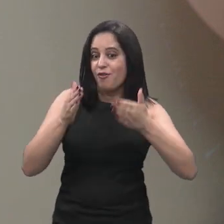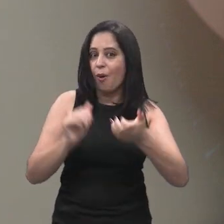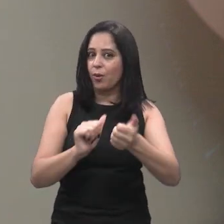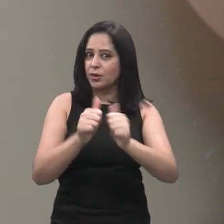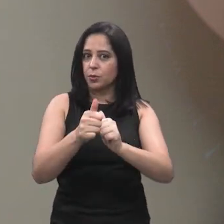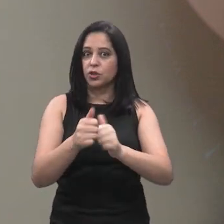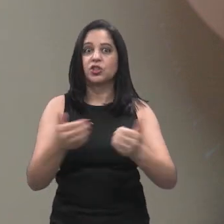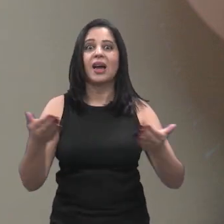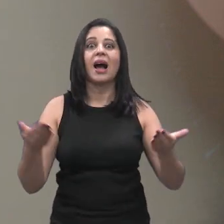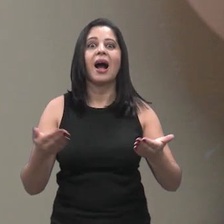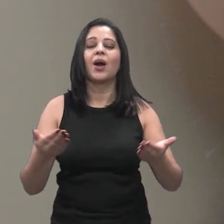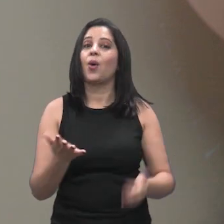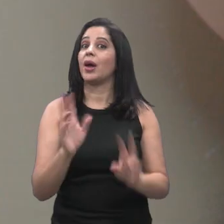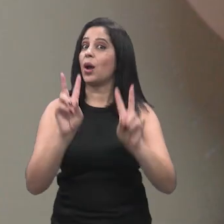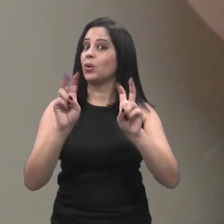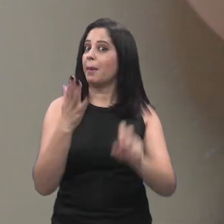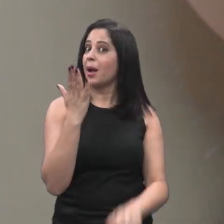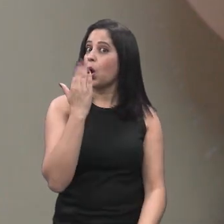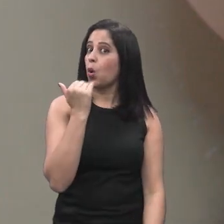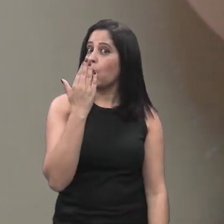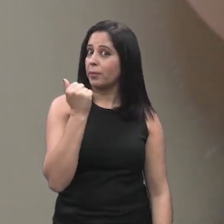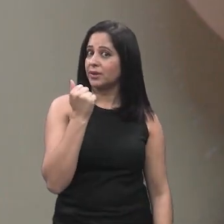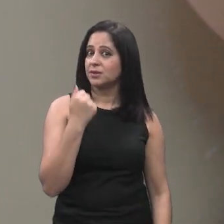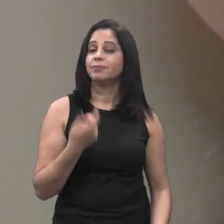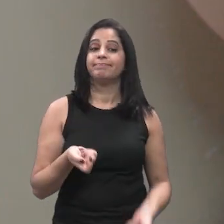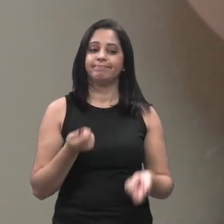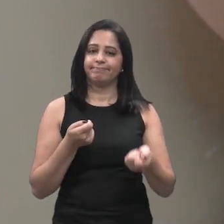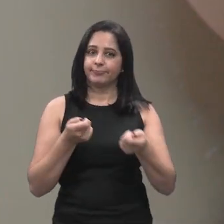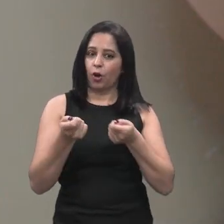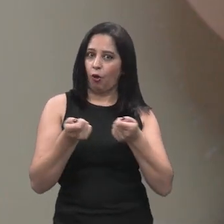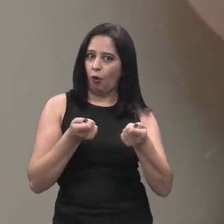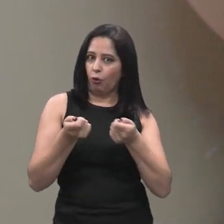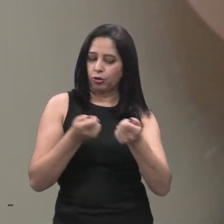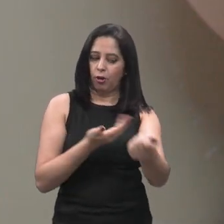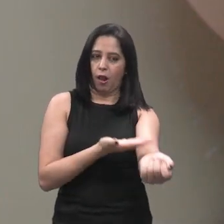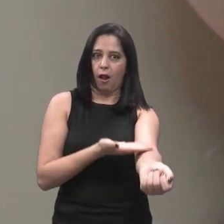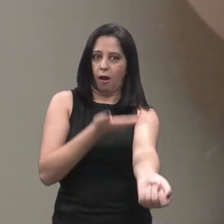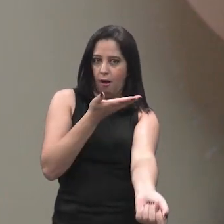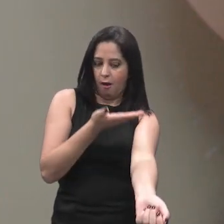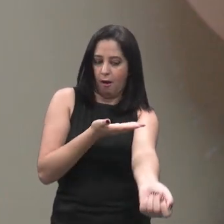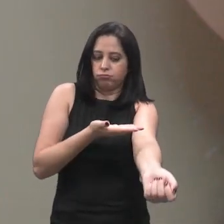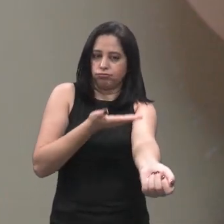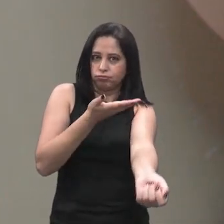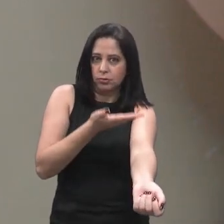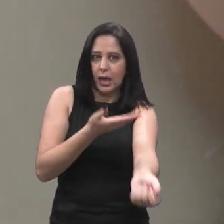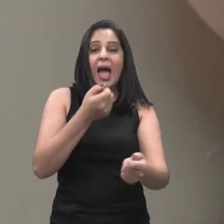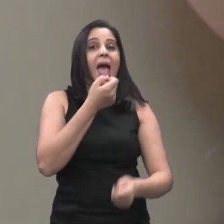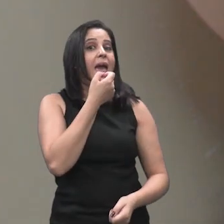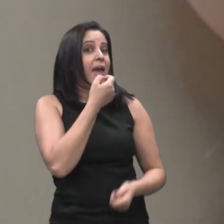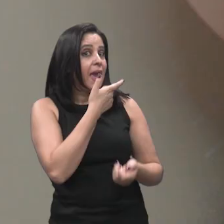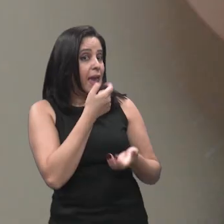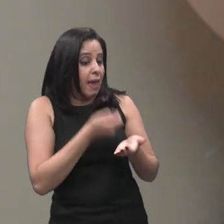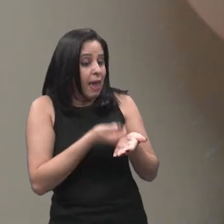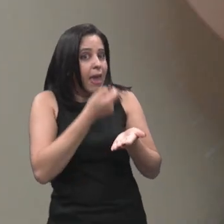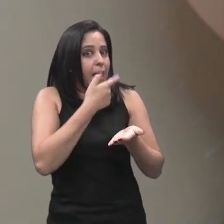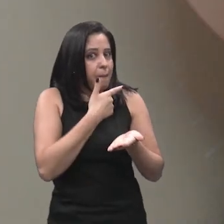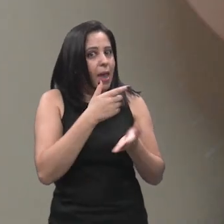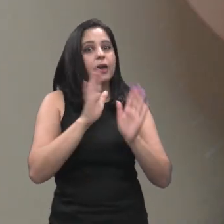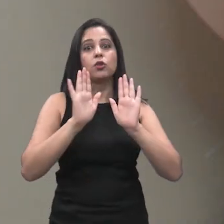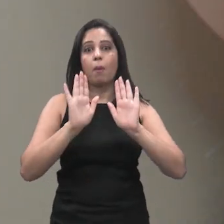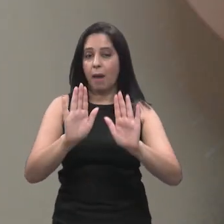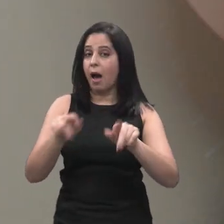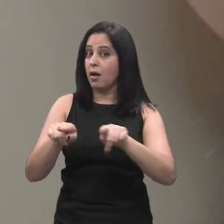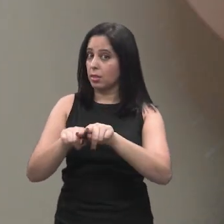esporte. E agora a gente vai falar de alimentação, gente. Porque o controle da hipertensão é feito com medicamentos, mas é